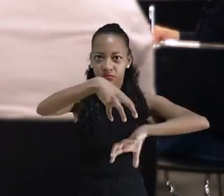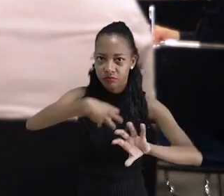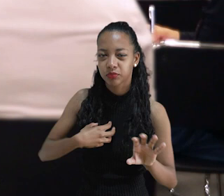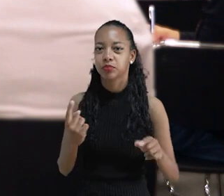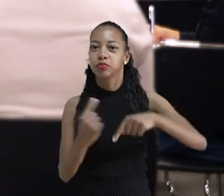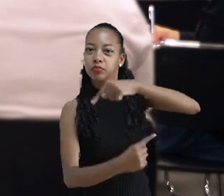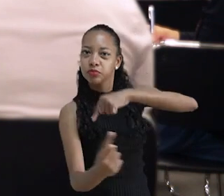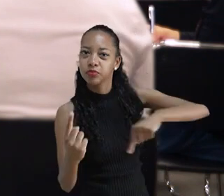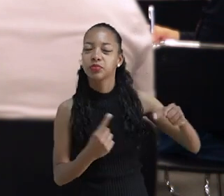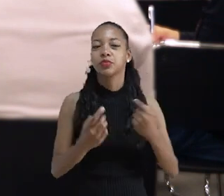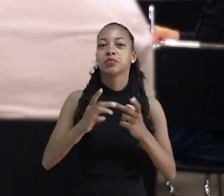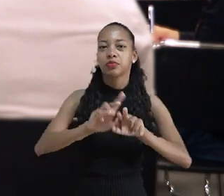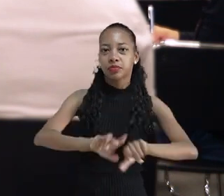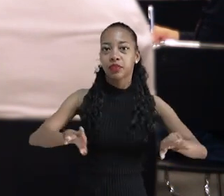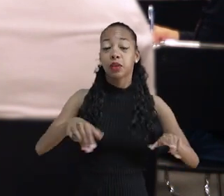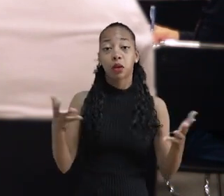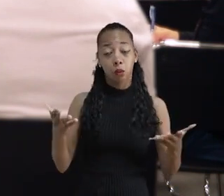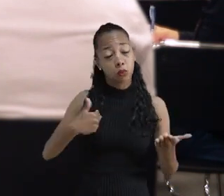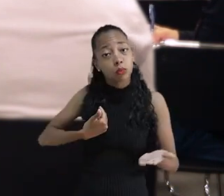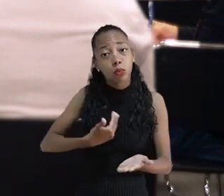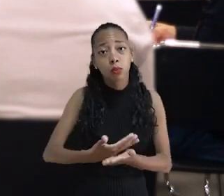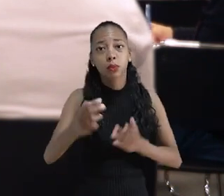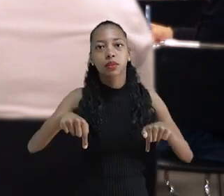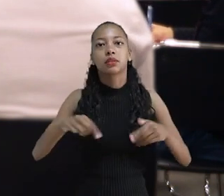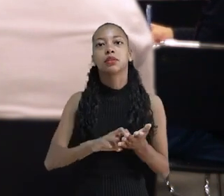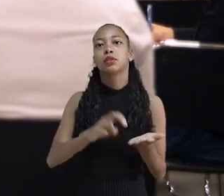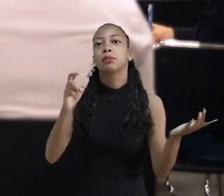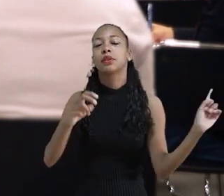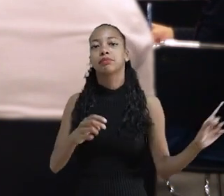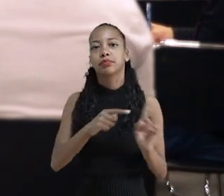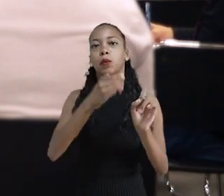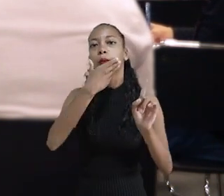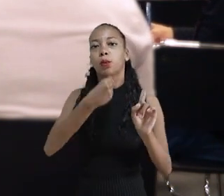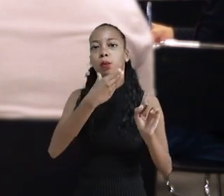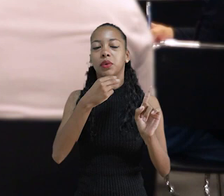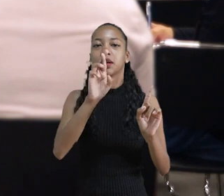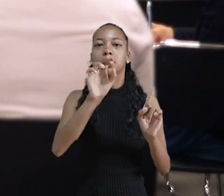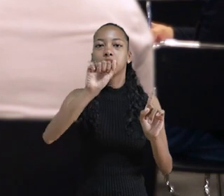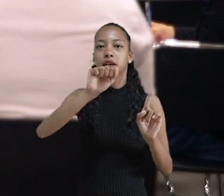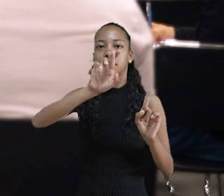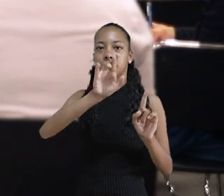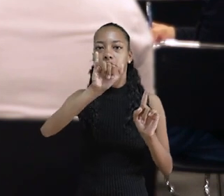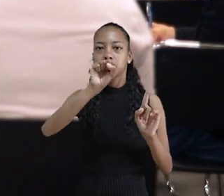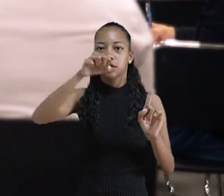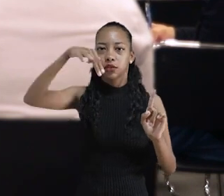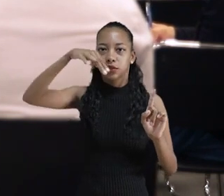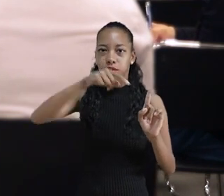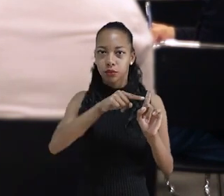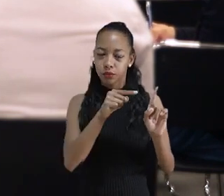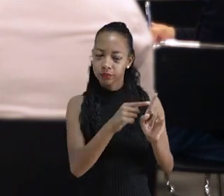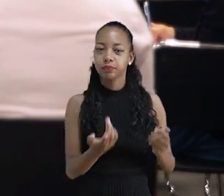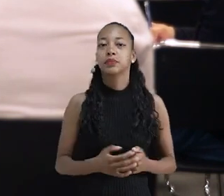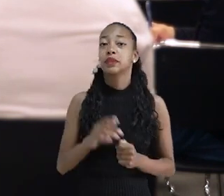enquanto tecnologia abrimos os trabalhos nessa manhã com Harisson Lopes do coletivo de comunicadores populares Estela firme